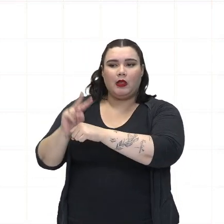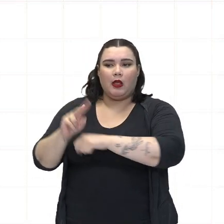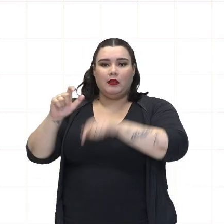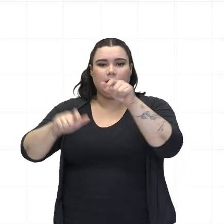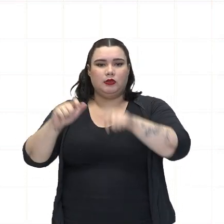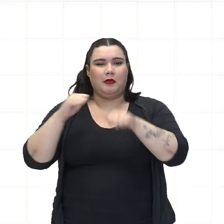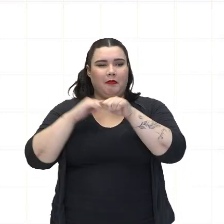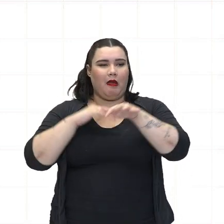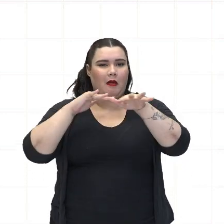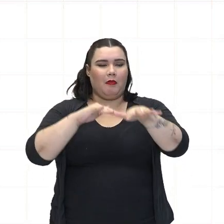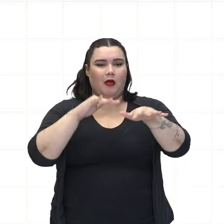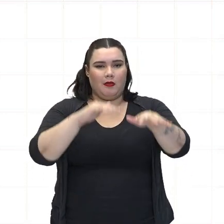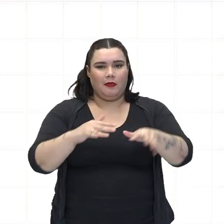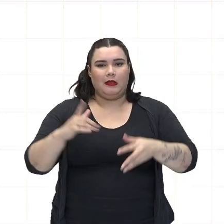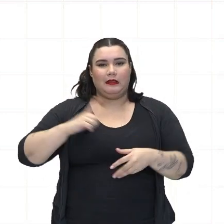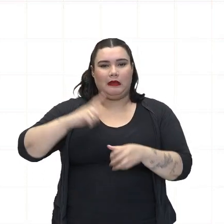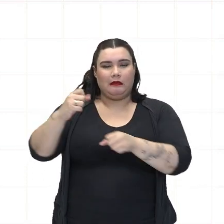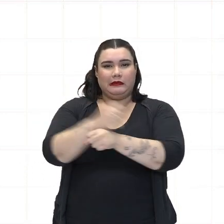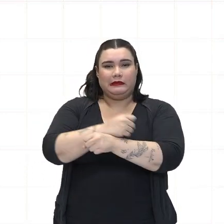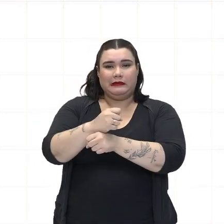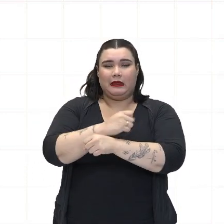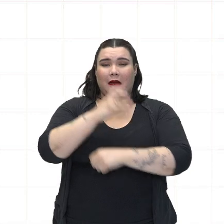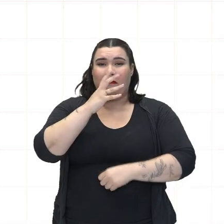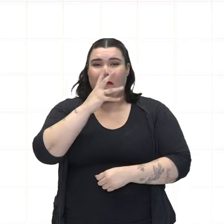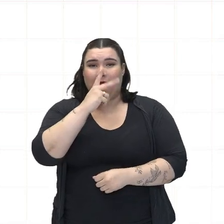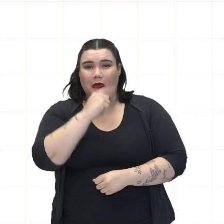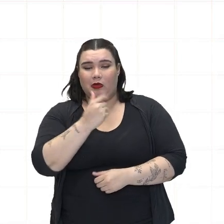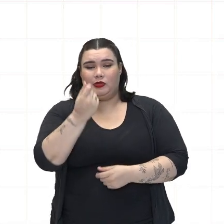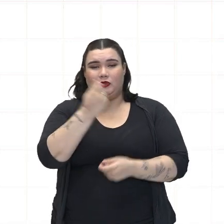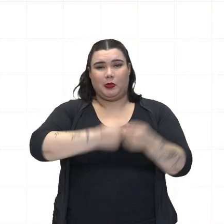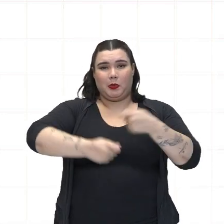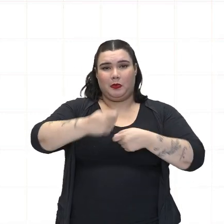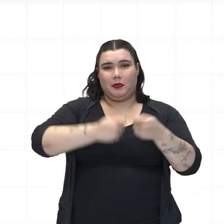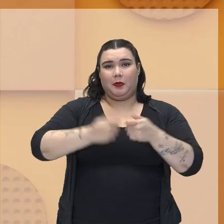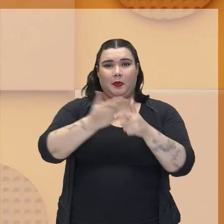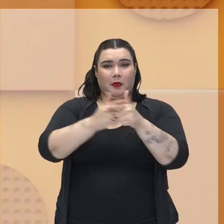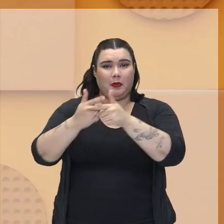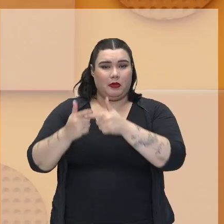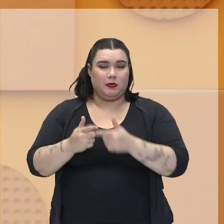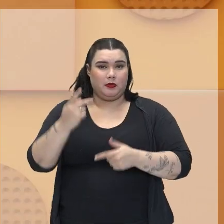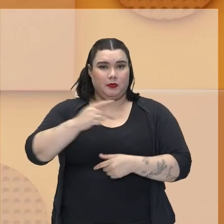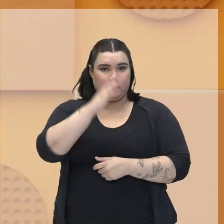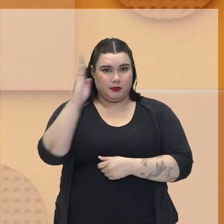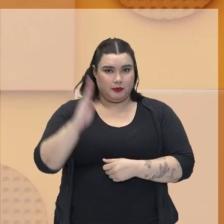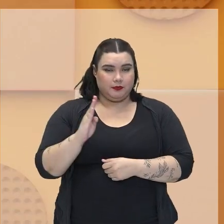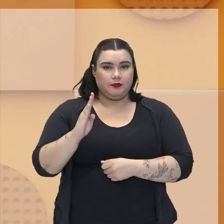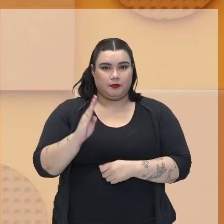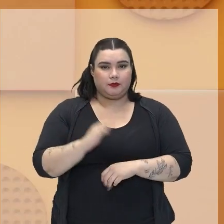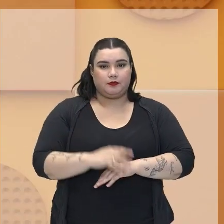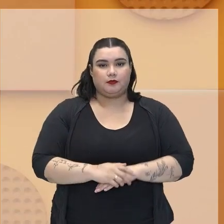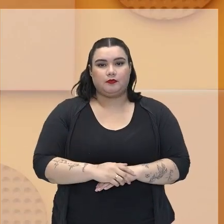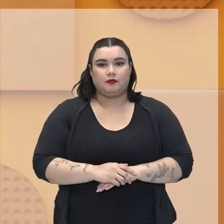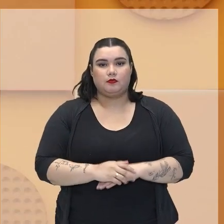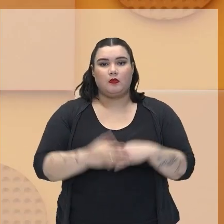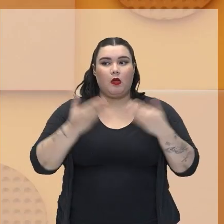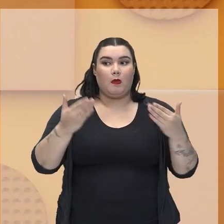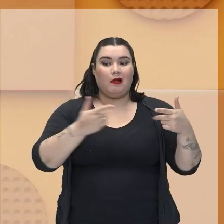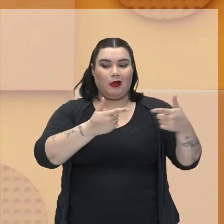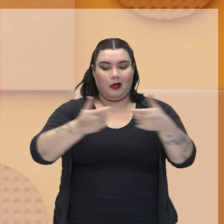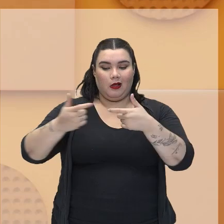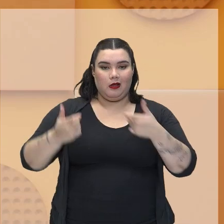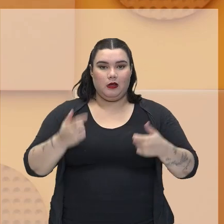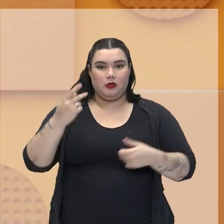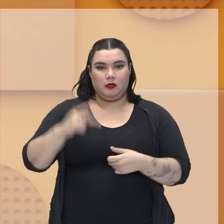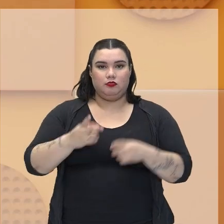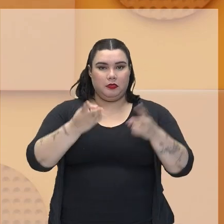Gente, vamos entender um pouquinho. A guerra, ela foi, teoricamente, se vocês verem no discurso oficial, ela